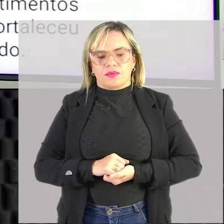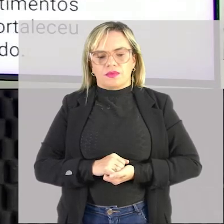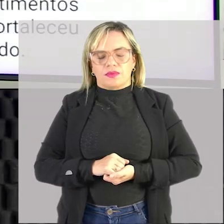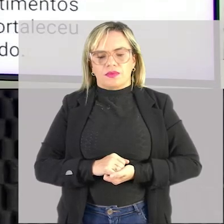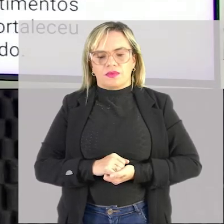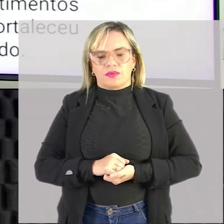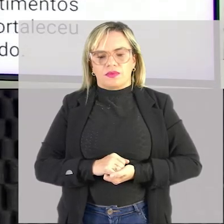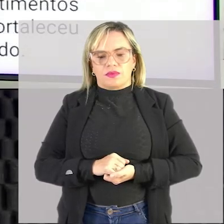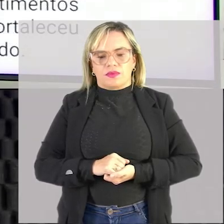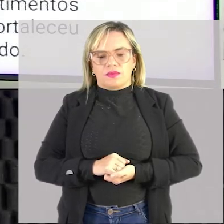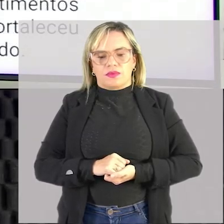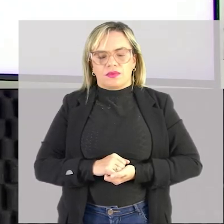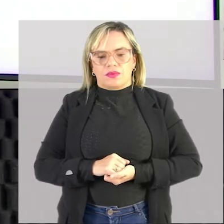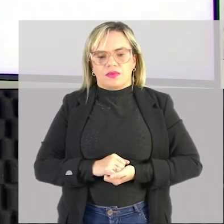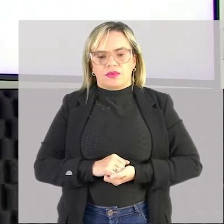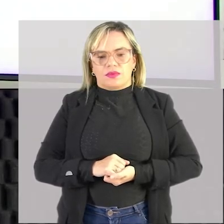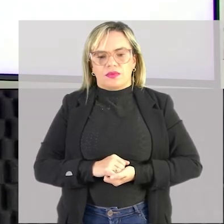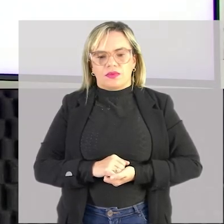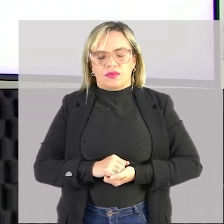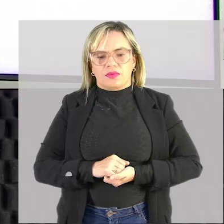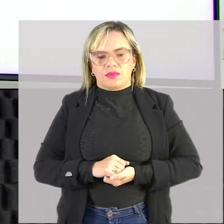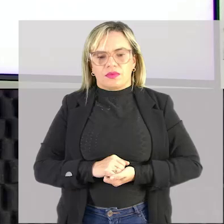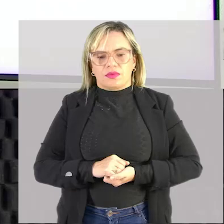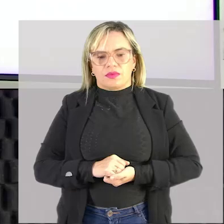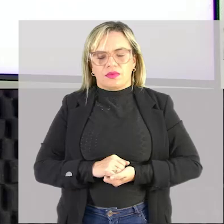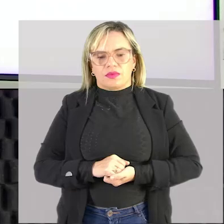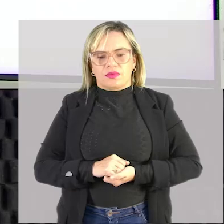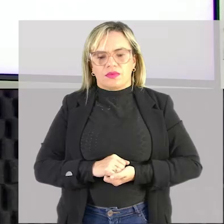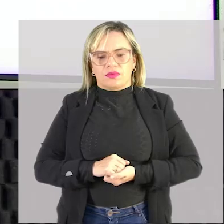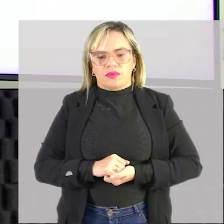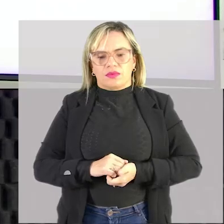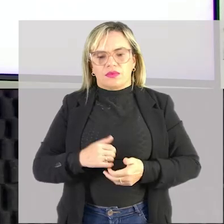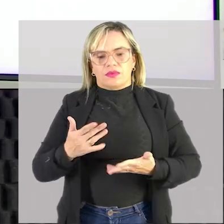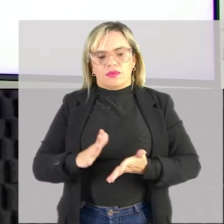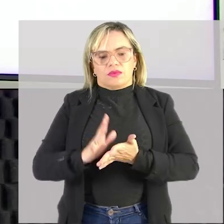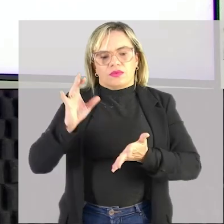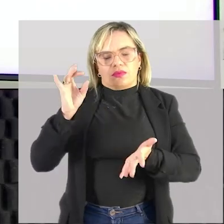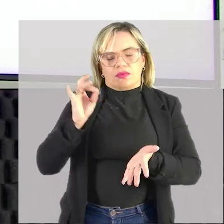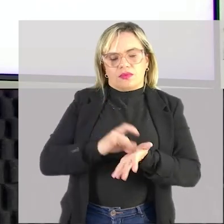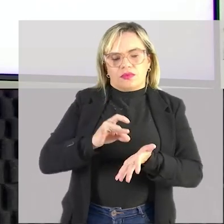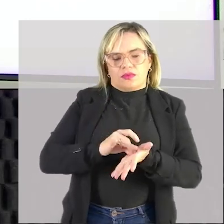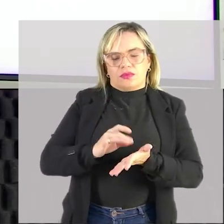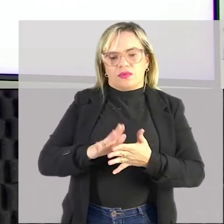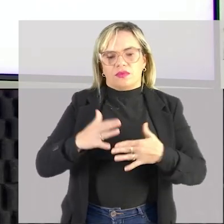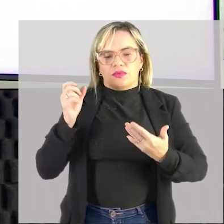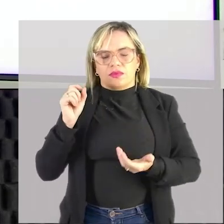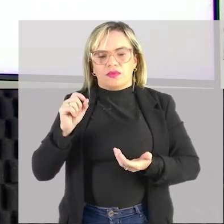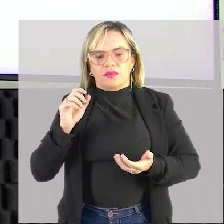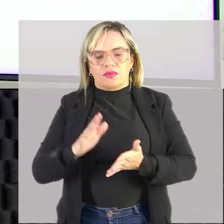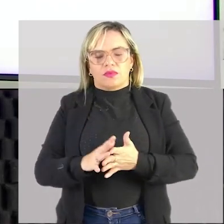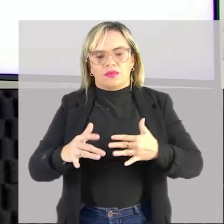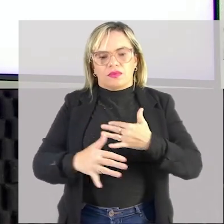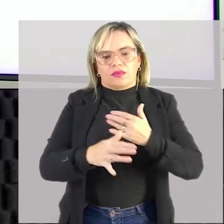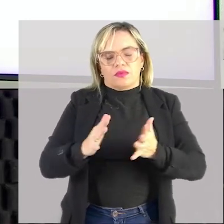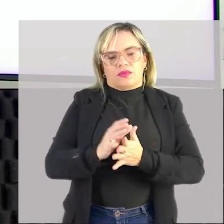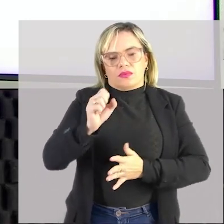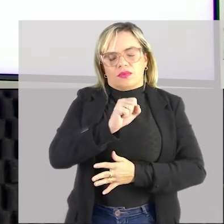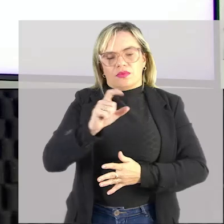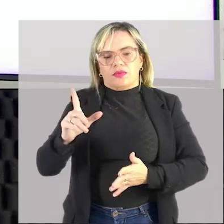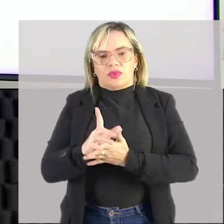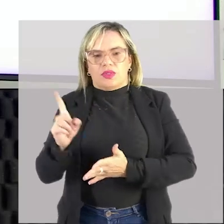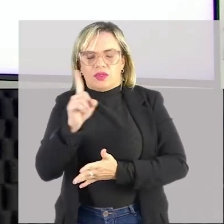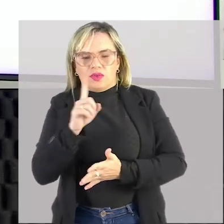do Estado. Tá? Então, de fato, gente, né, São Luís não foi